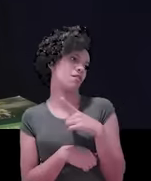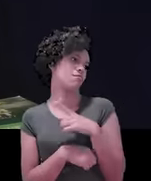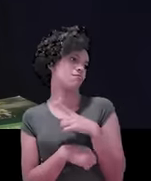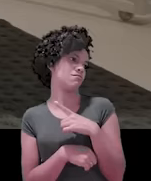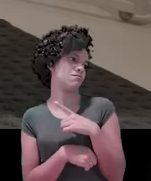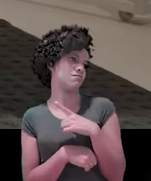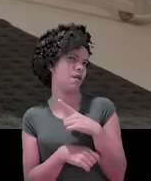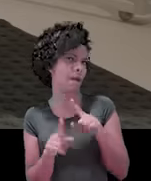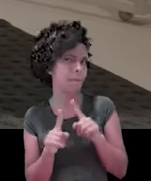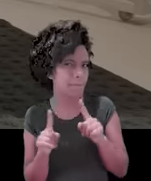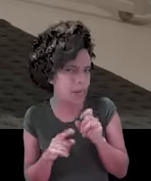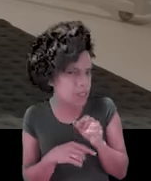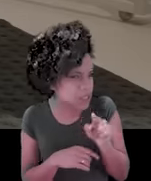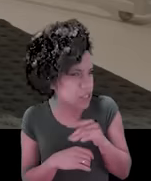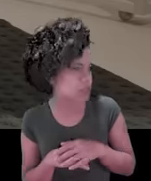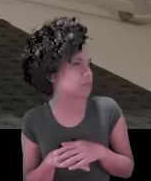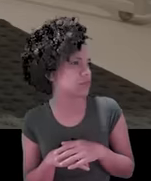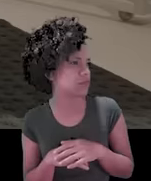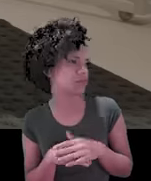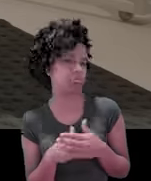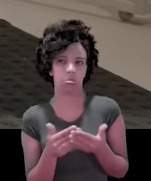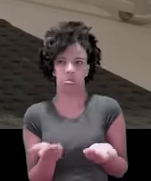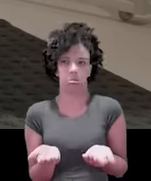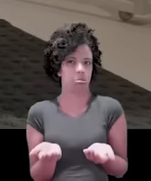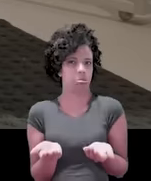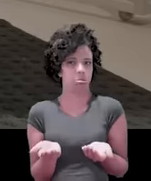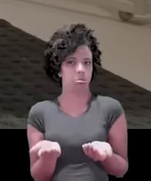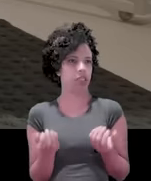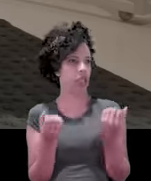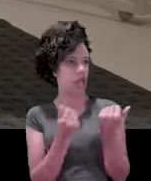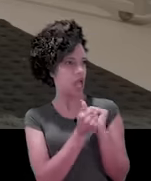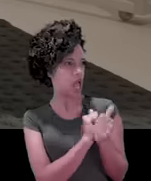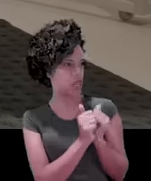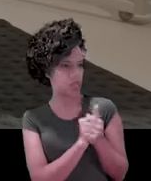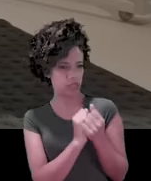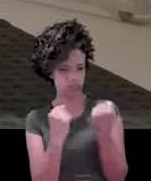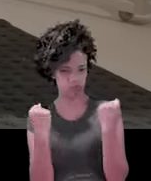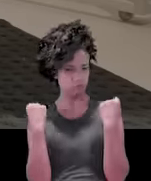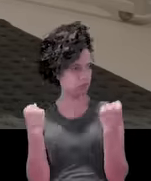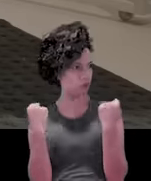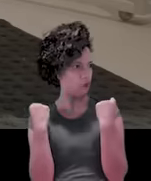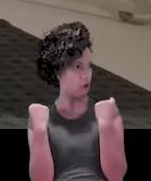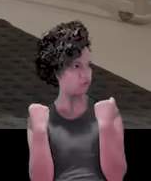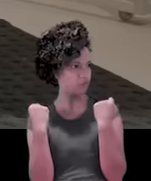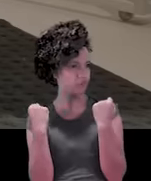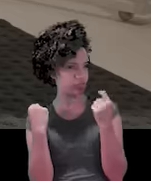tem mas se ela que é uma uma uma um atleta de alto rendimento